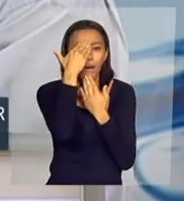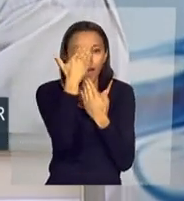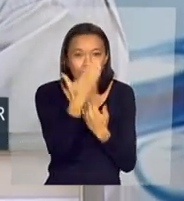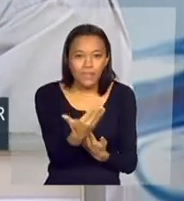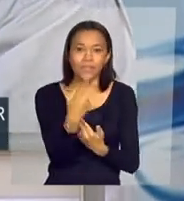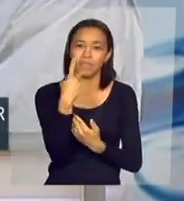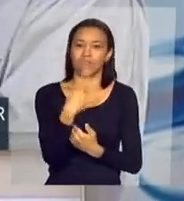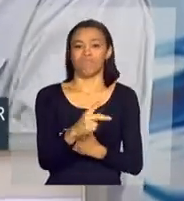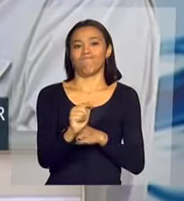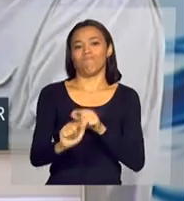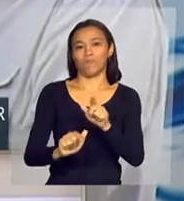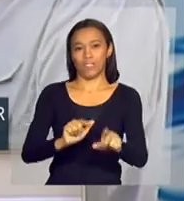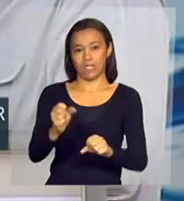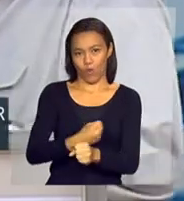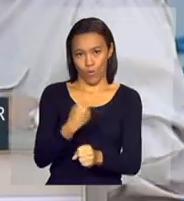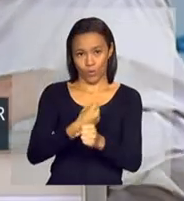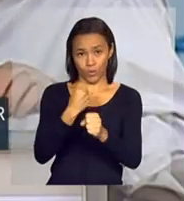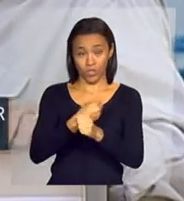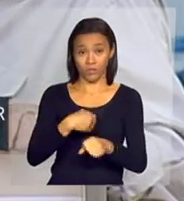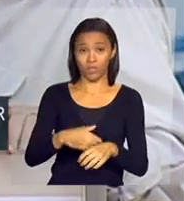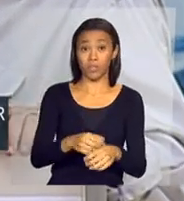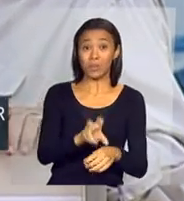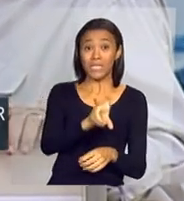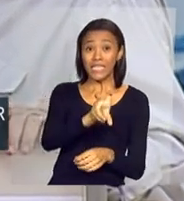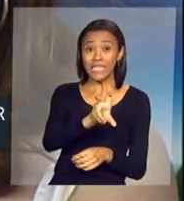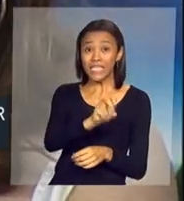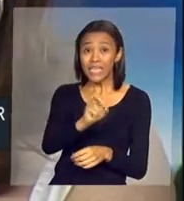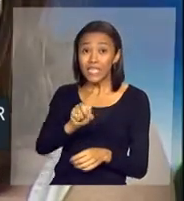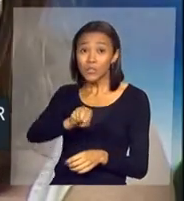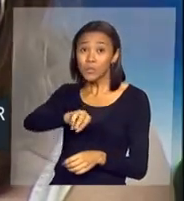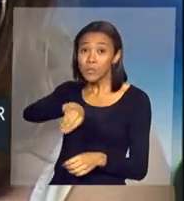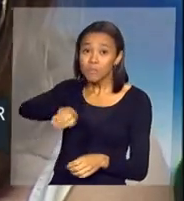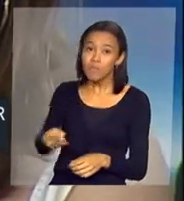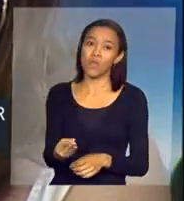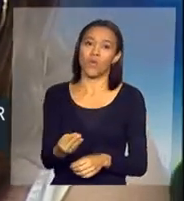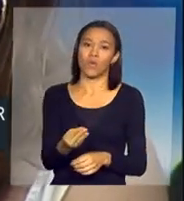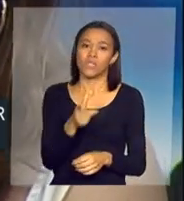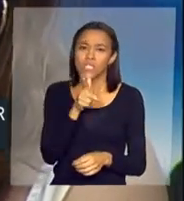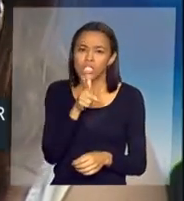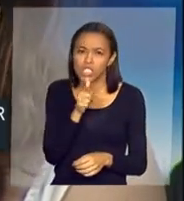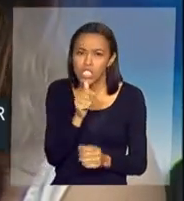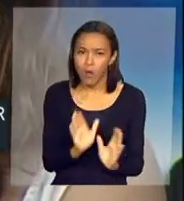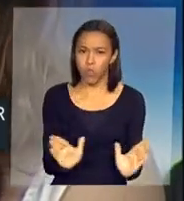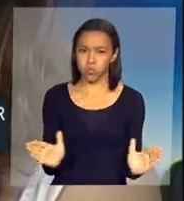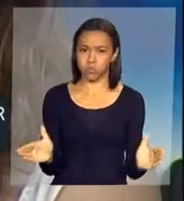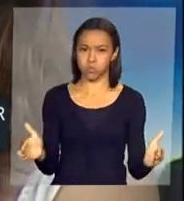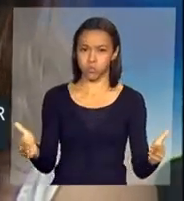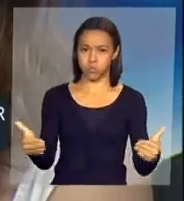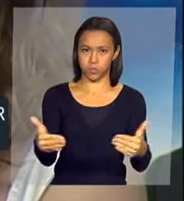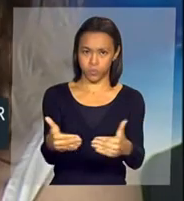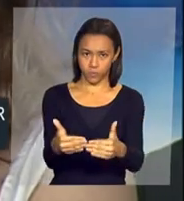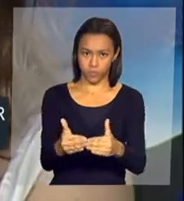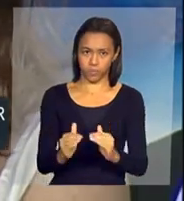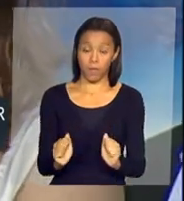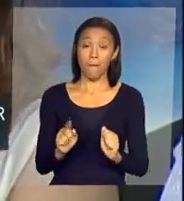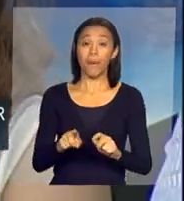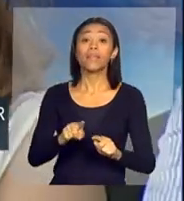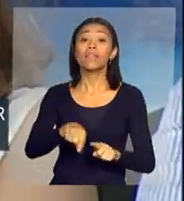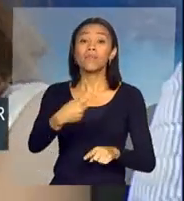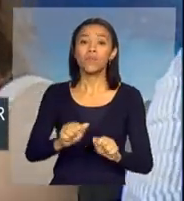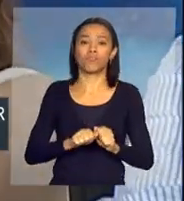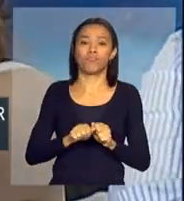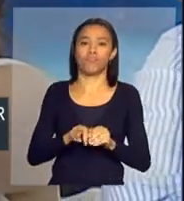grande obra. São 500 milhões de metros cúbicos de água no âmago do semiárido, para